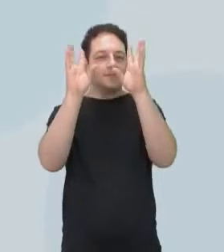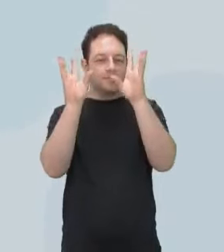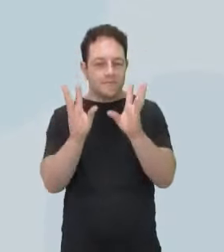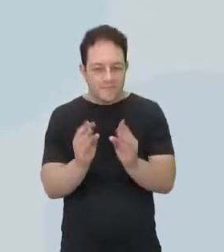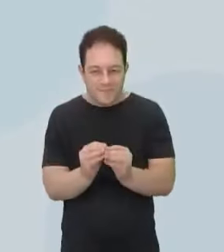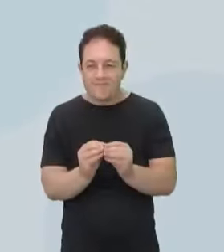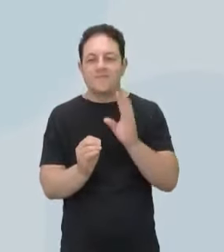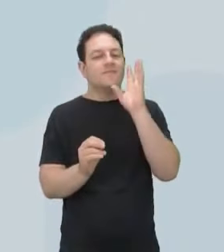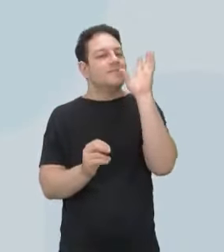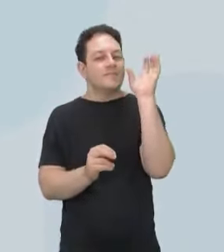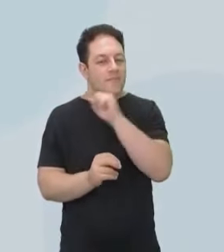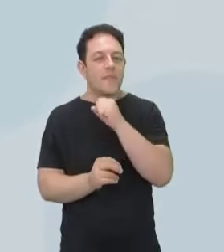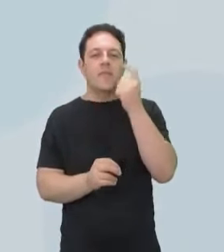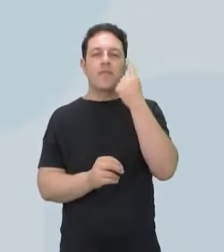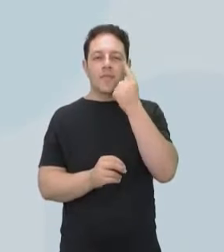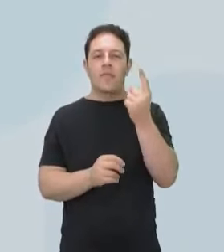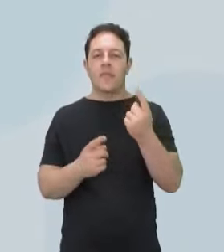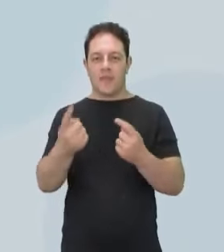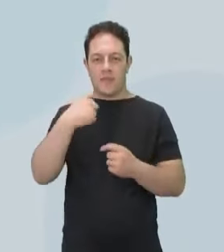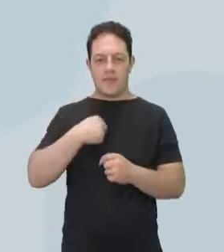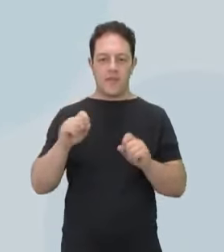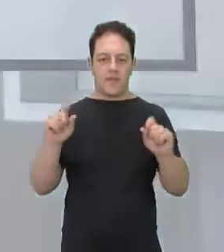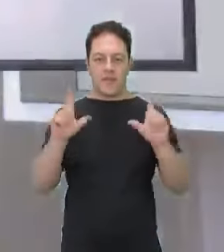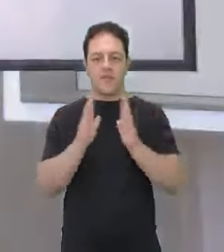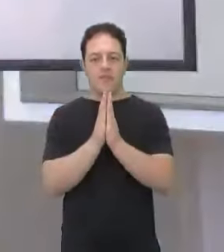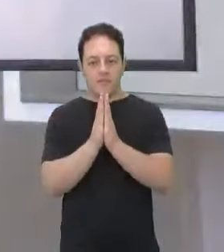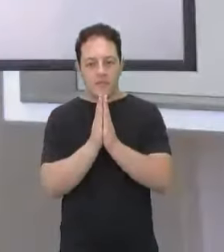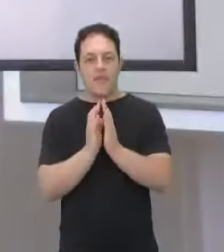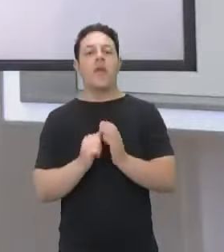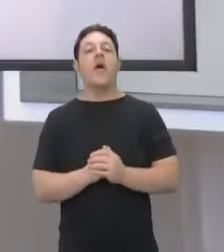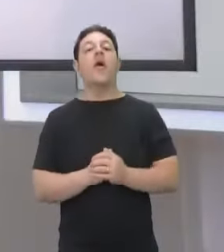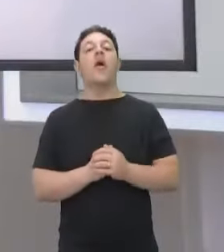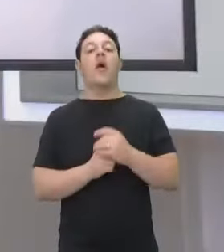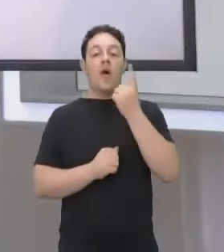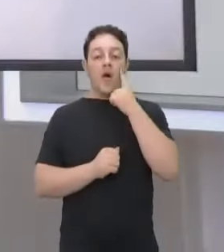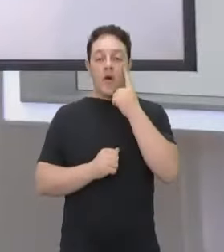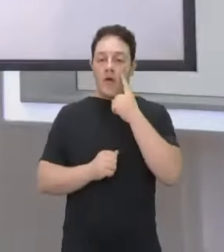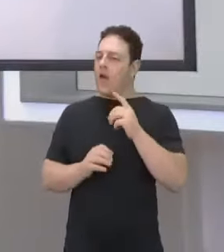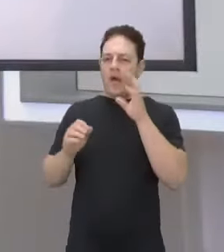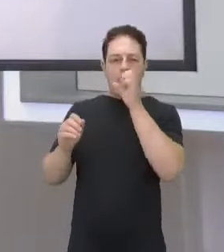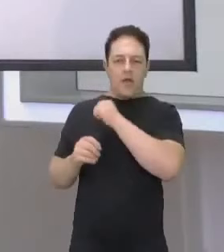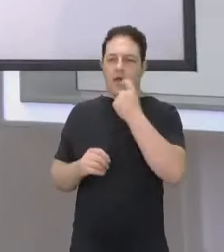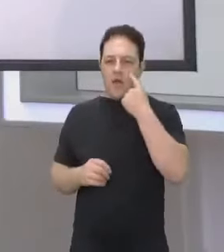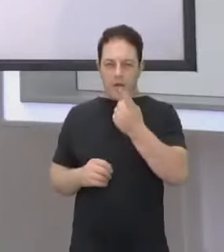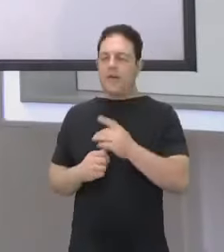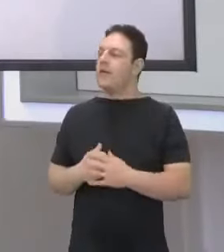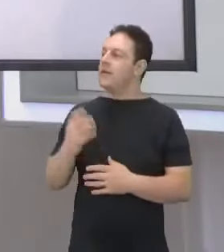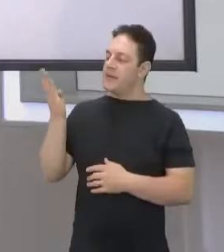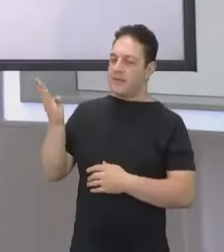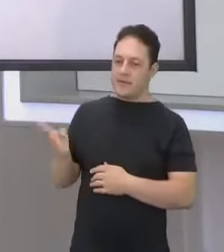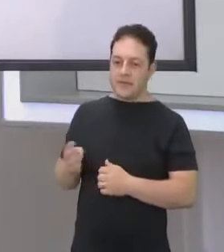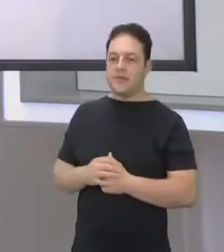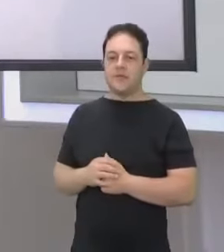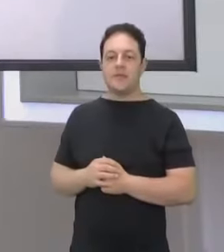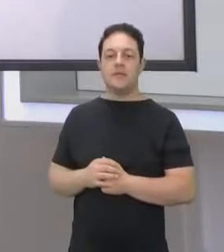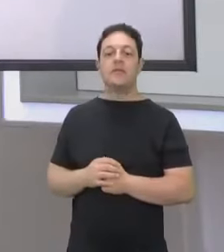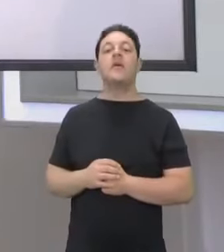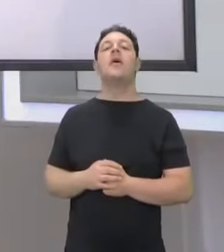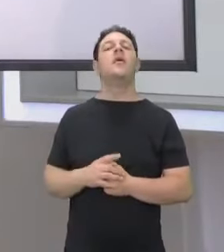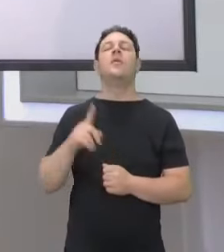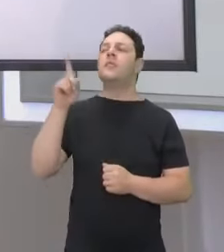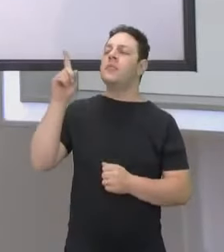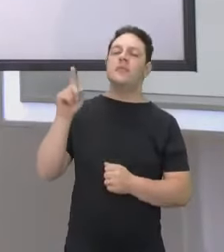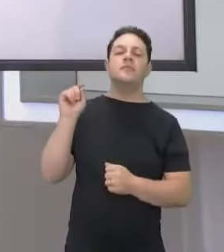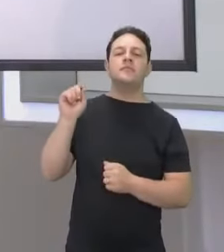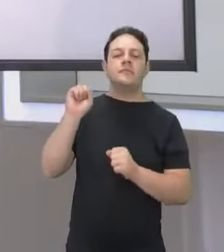revisada bem rápida. Diretor, corta para mim, por favor. Deixa eu mostrar aqui direto. Então, vamos lá. O que eu posso